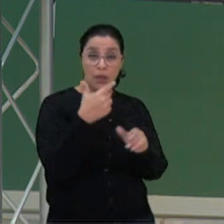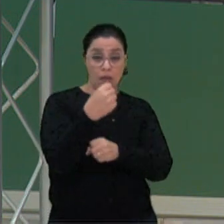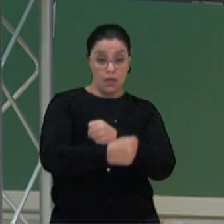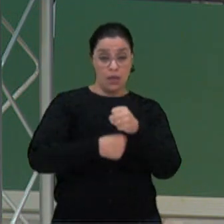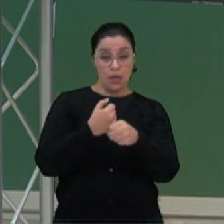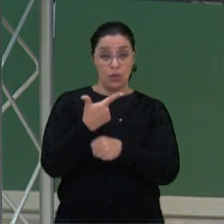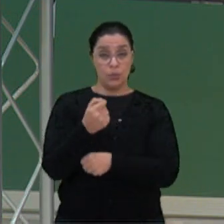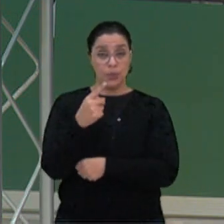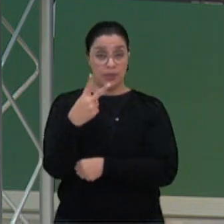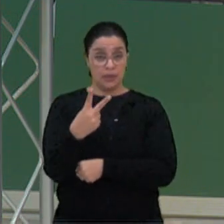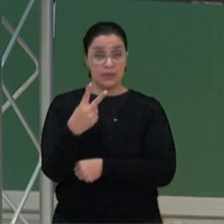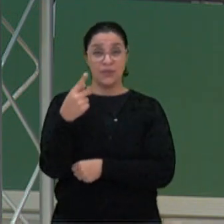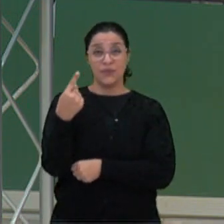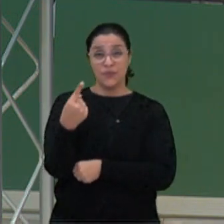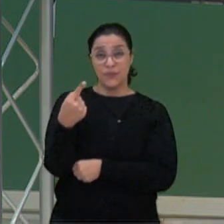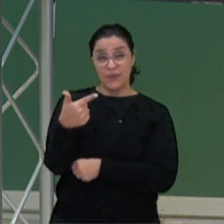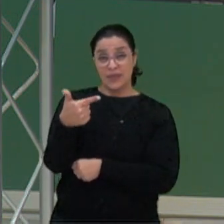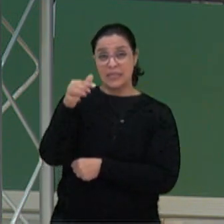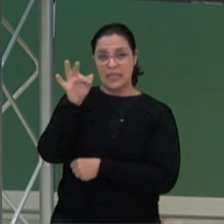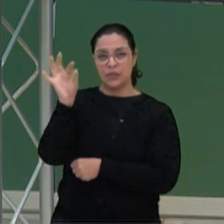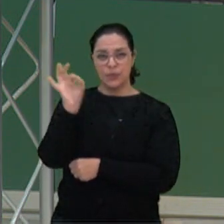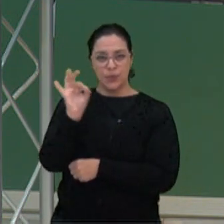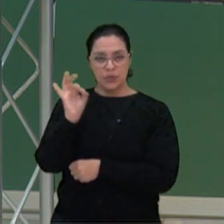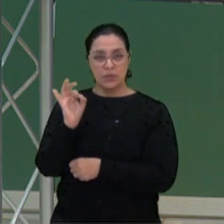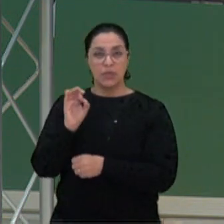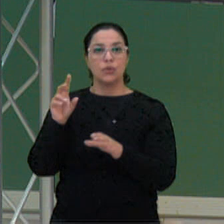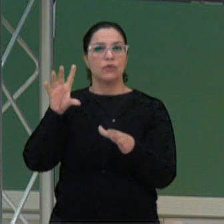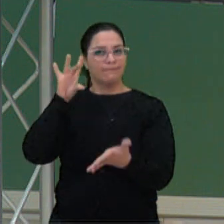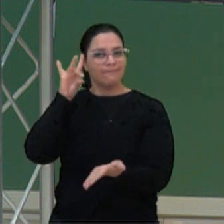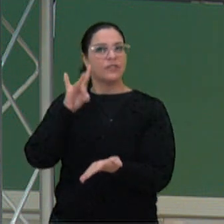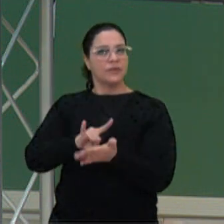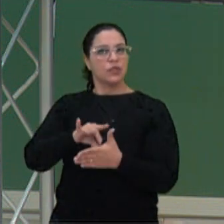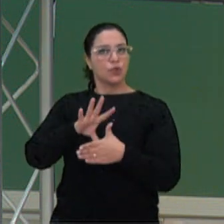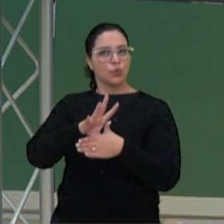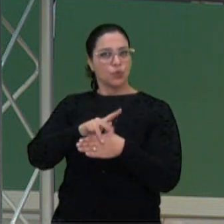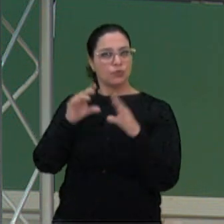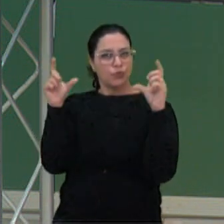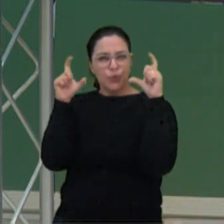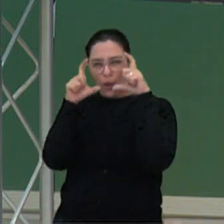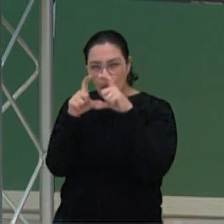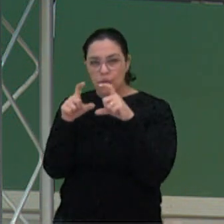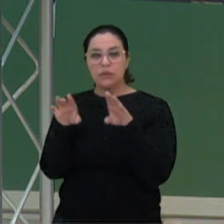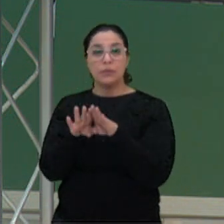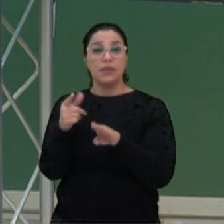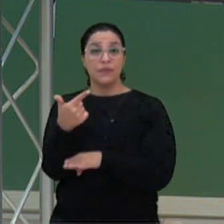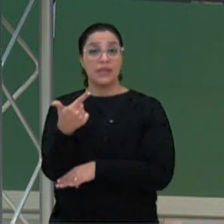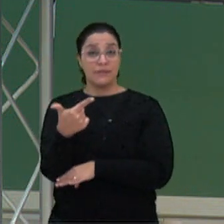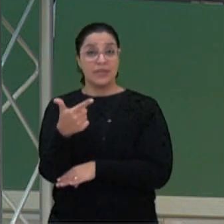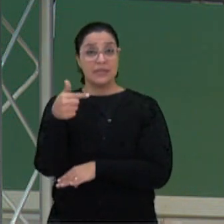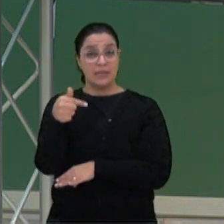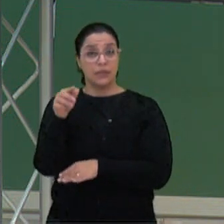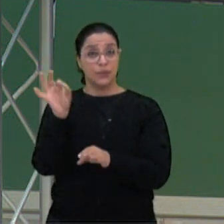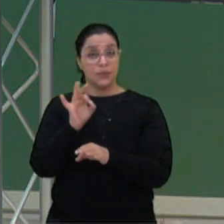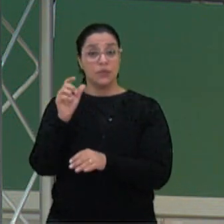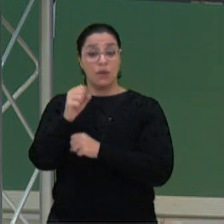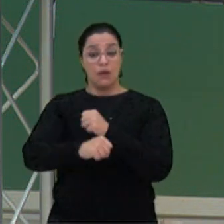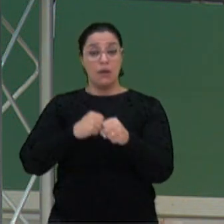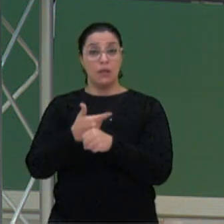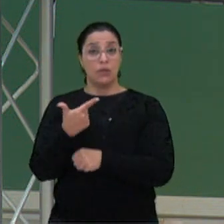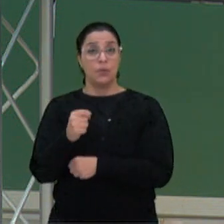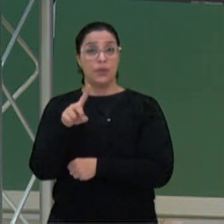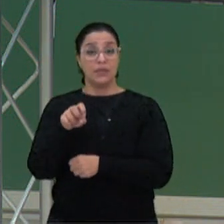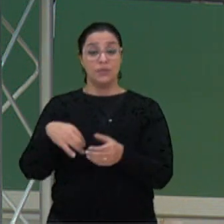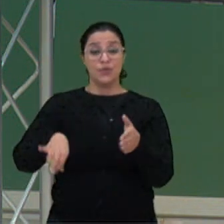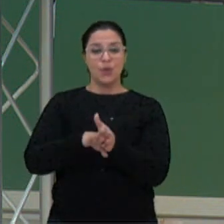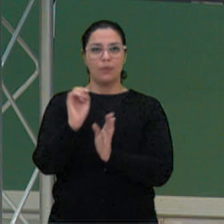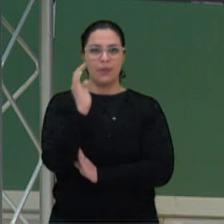2015, 27% dos casos que a gente tem de microcefalia confirmados com relação à zika, 27% dos casos foram em 2015, quando a